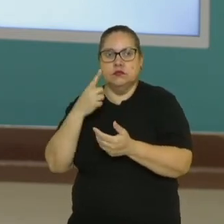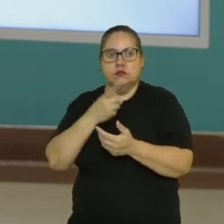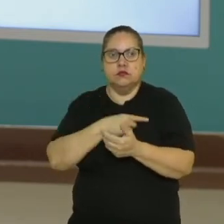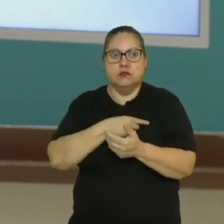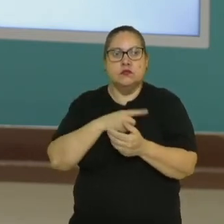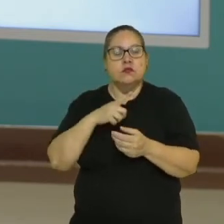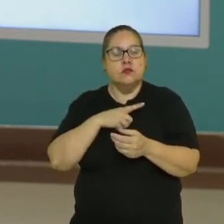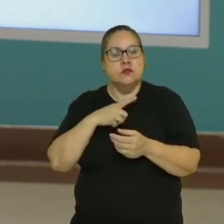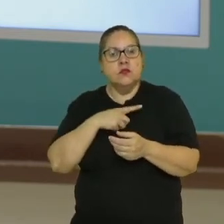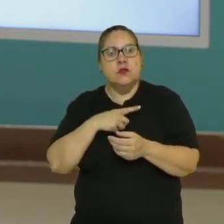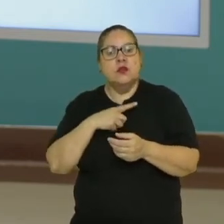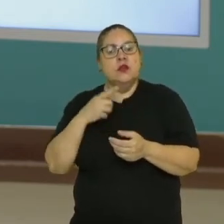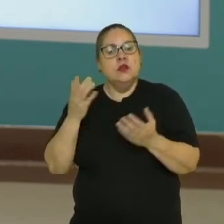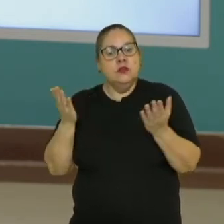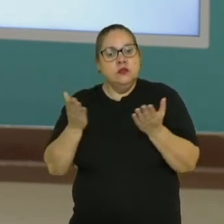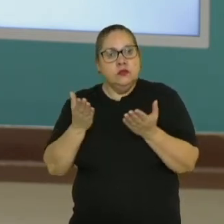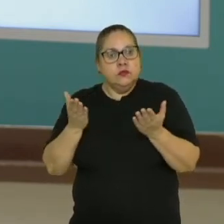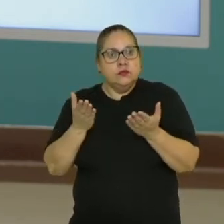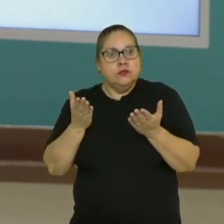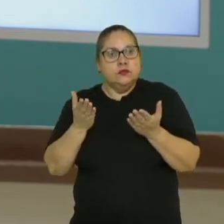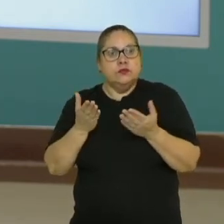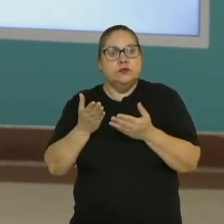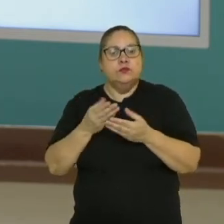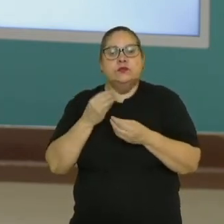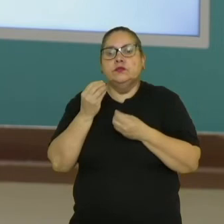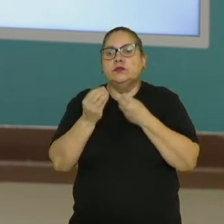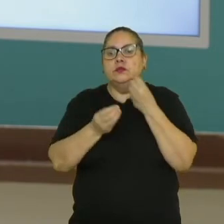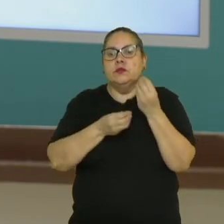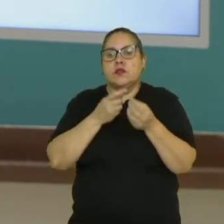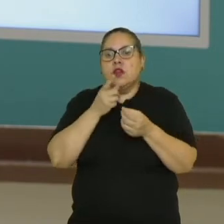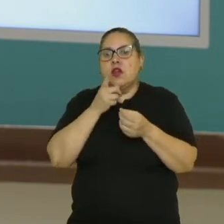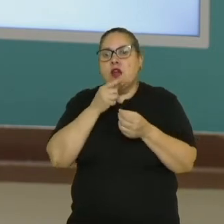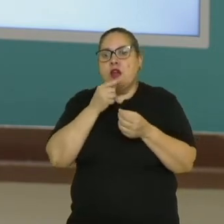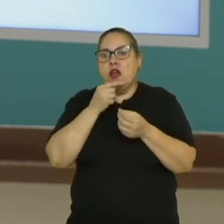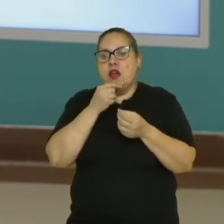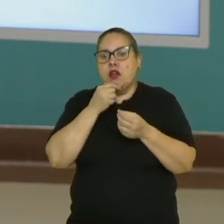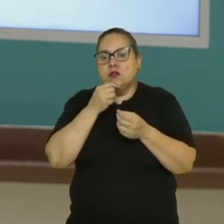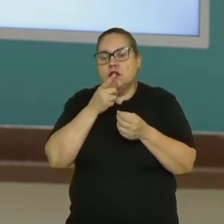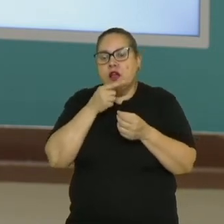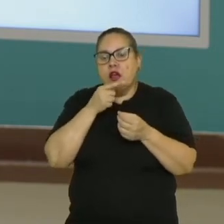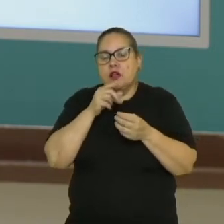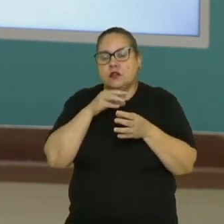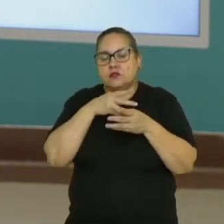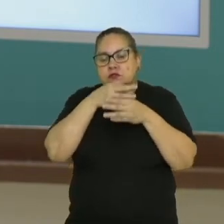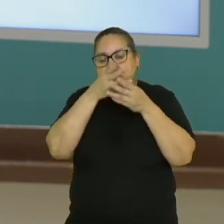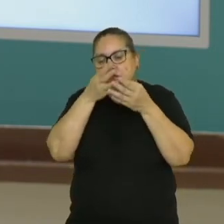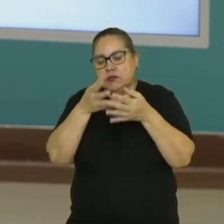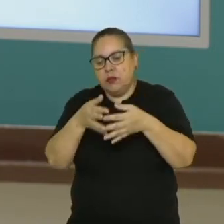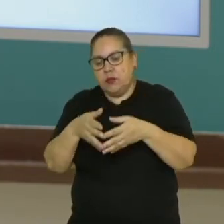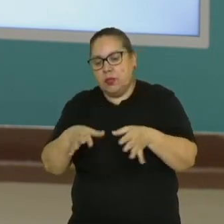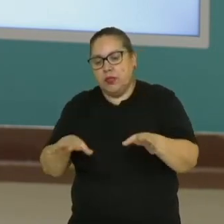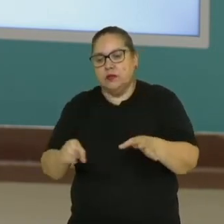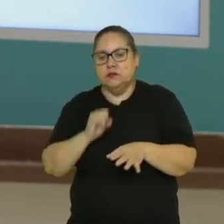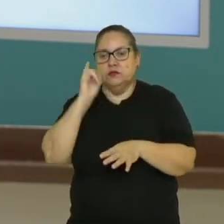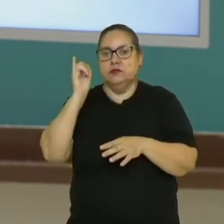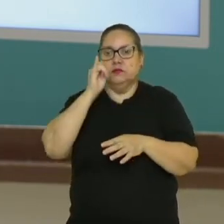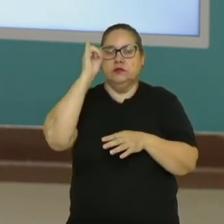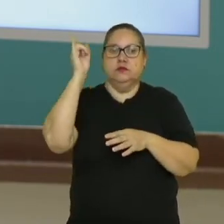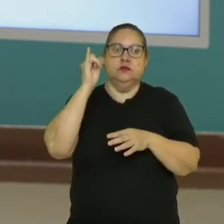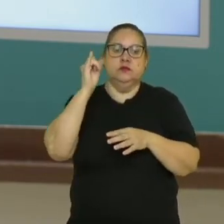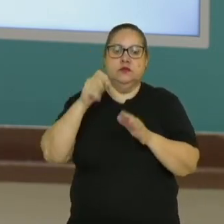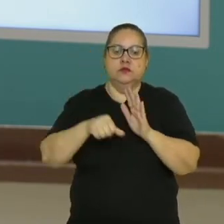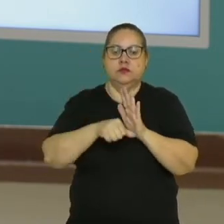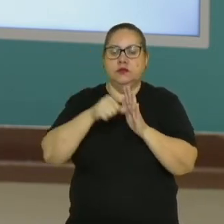para termos o que nós temos hoje? Como essa água líquida foi importante e essencial para que os